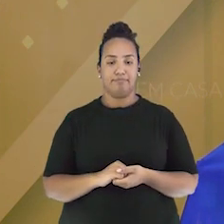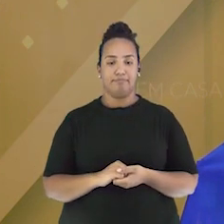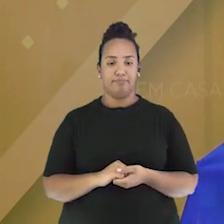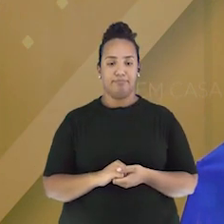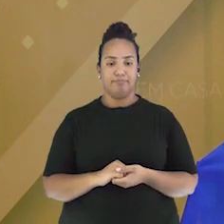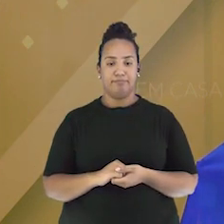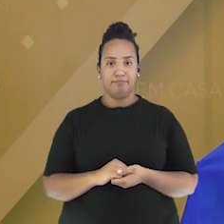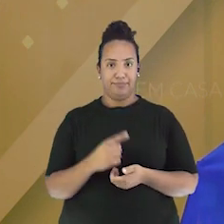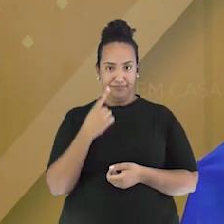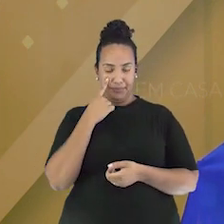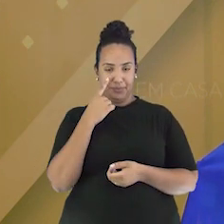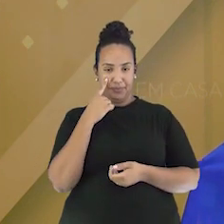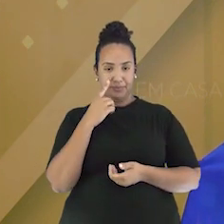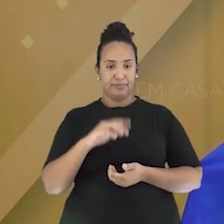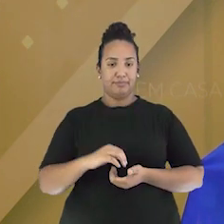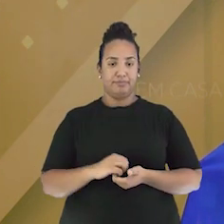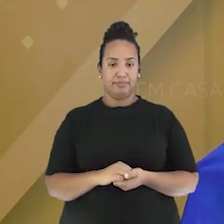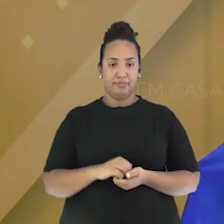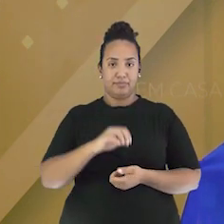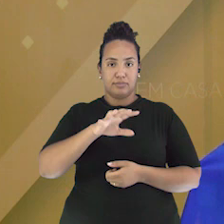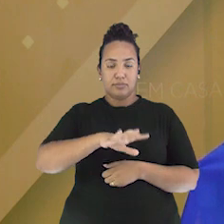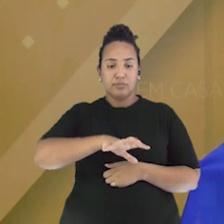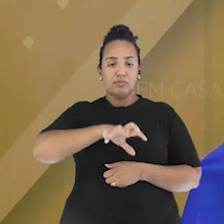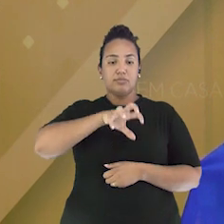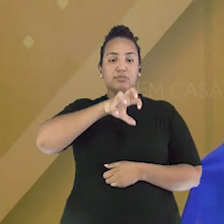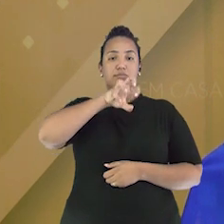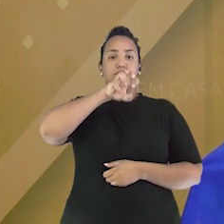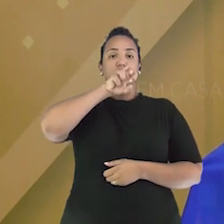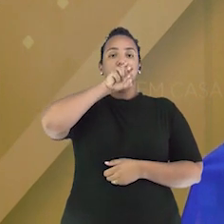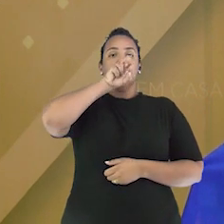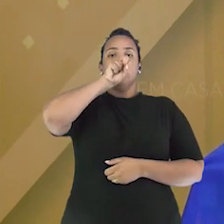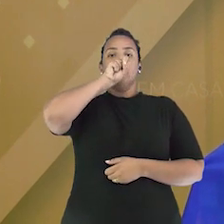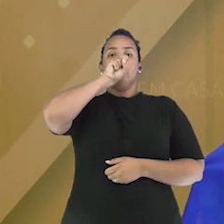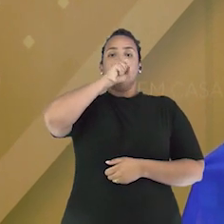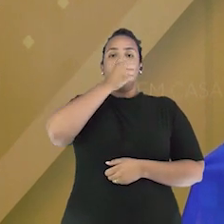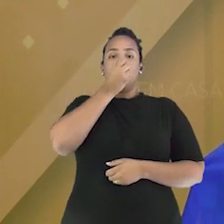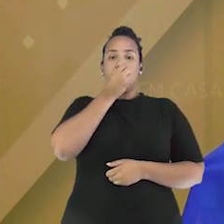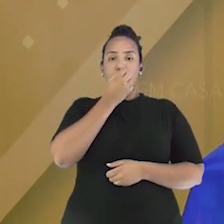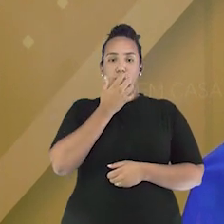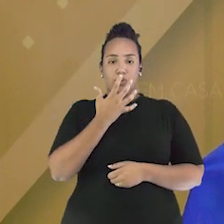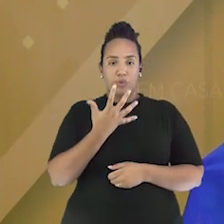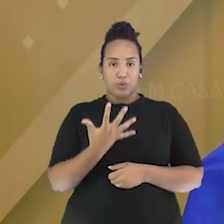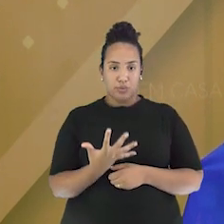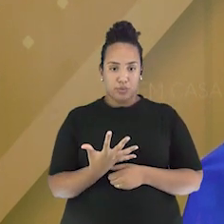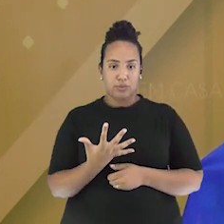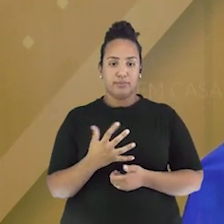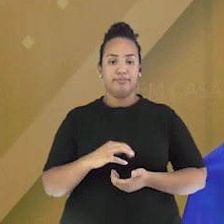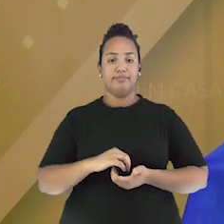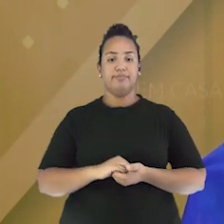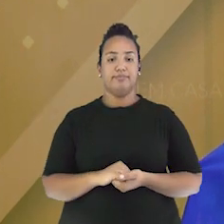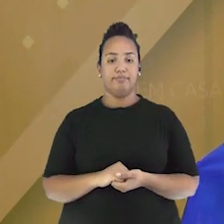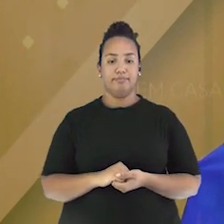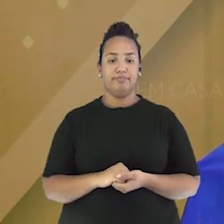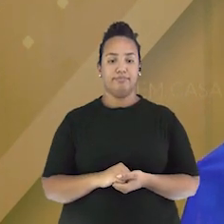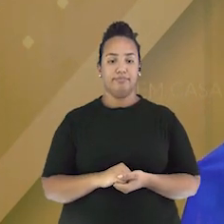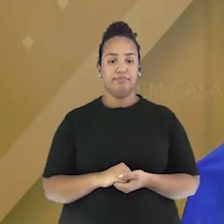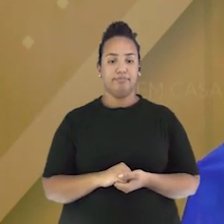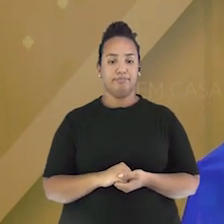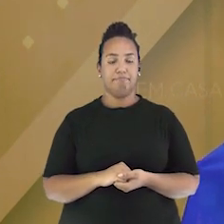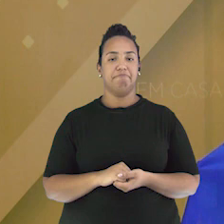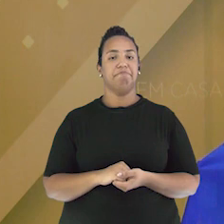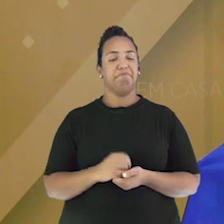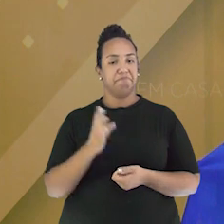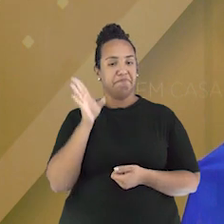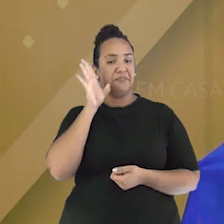aqui. tanto a inspiração e a expiração. Nossa, professor Stefano,